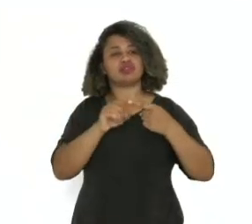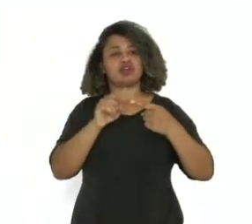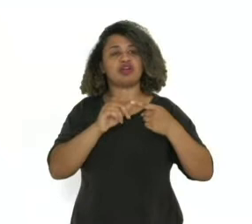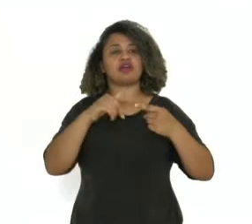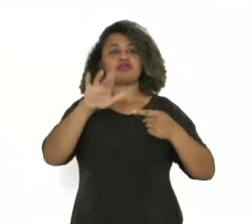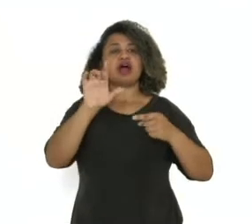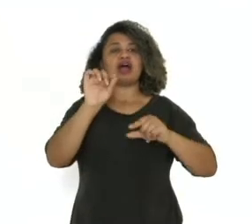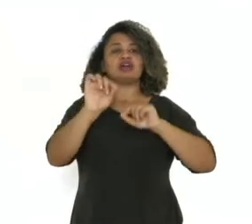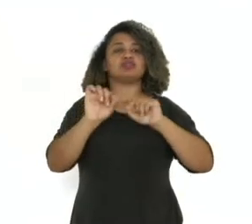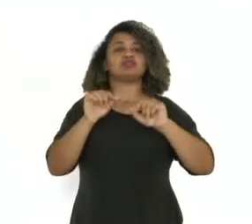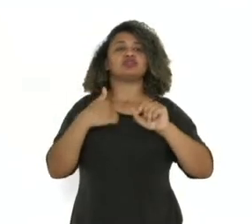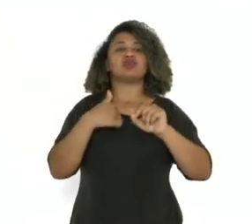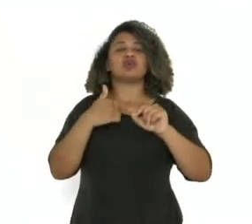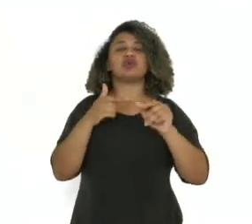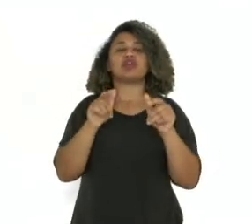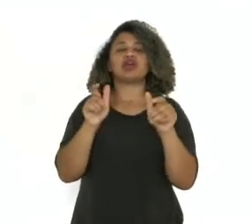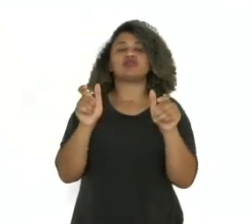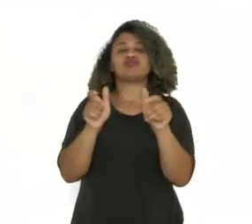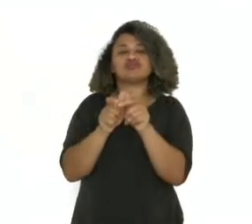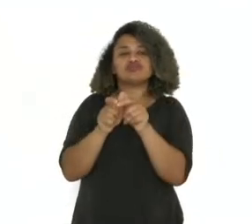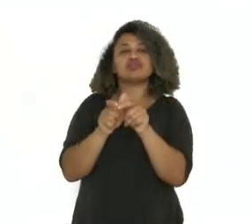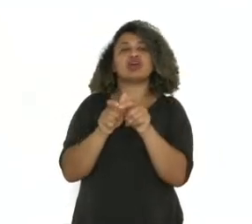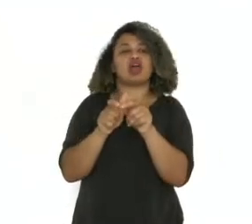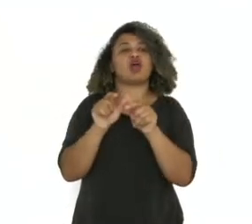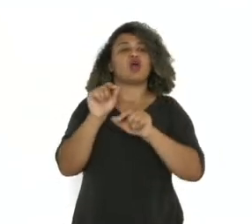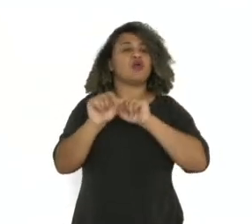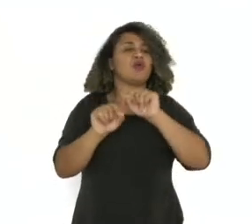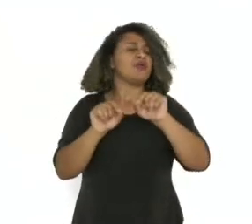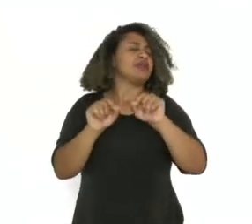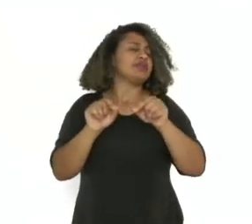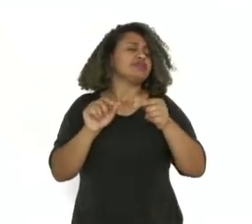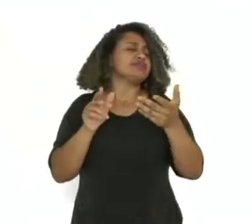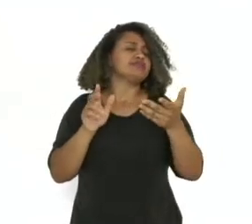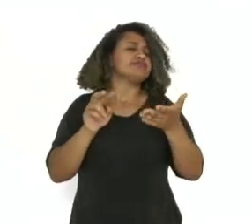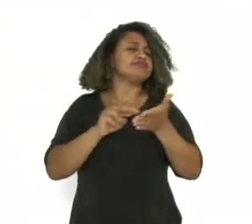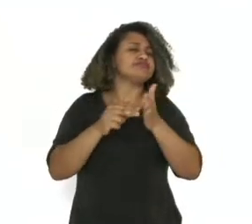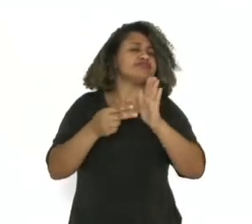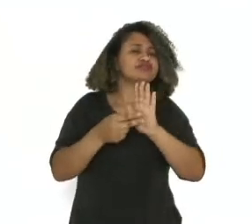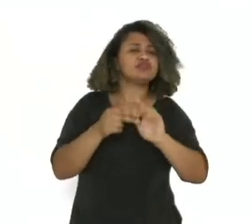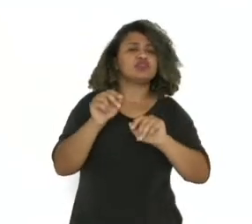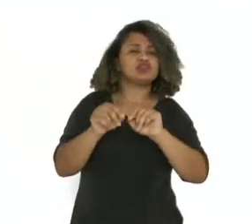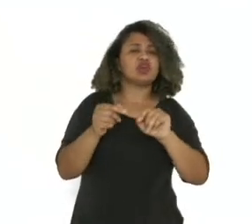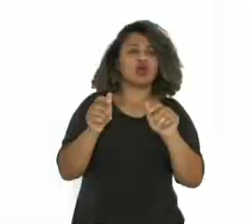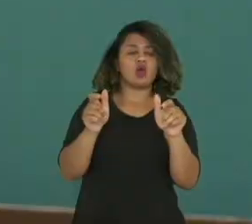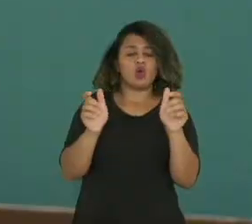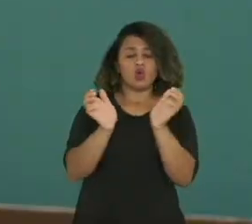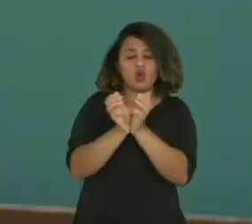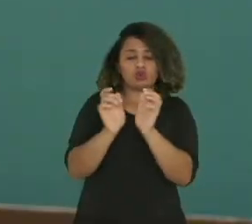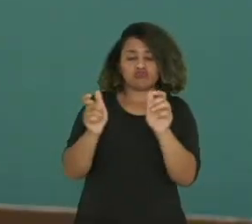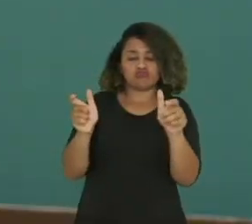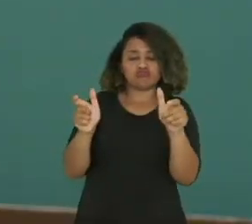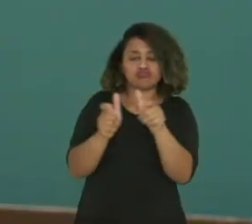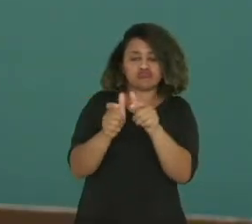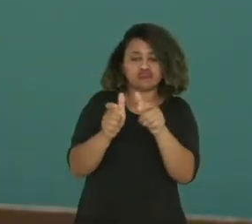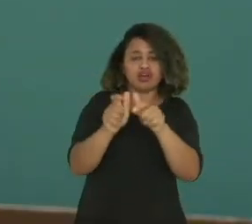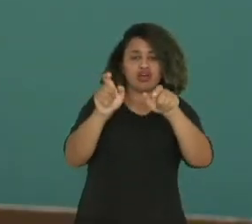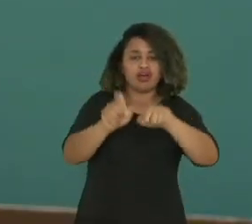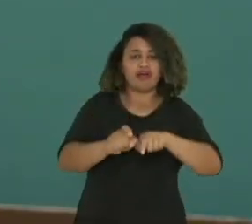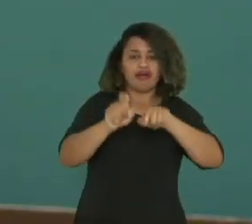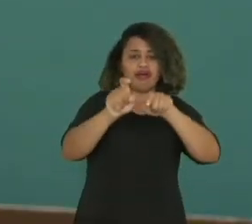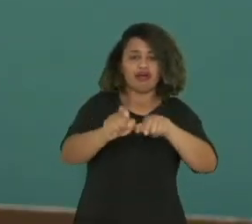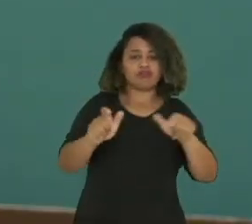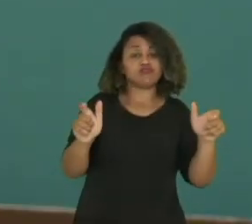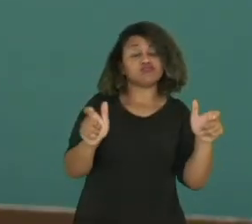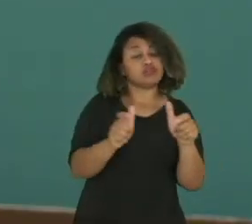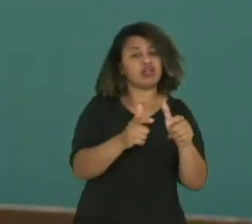de minifúndios policultores. O que é isso, professora? Minifúndios são pequenas